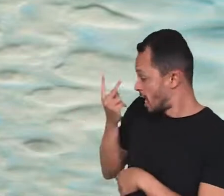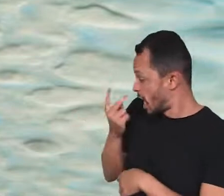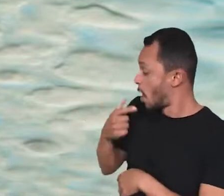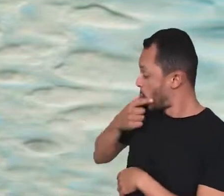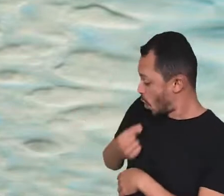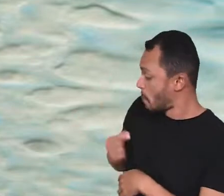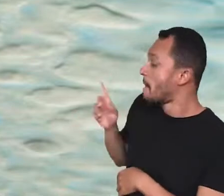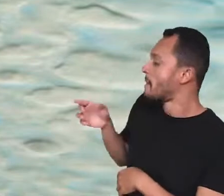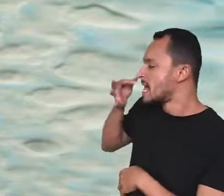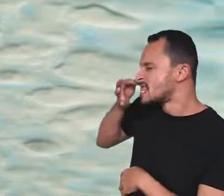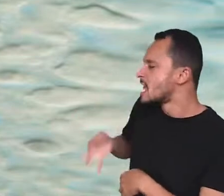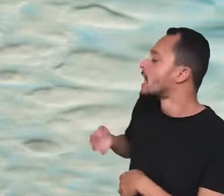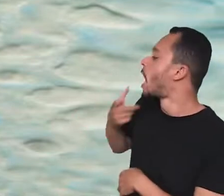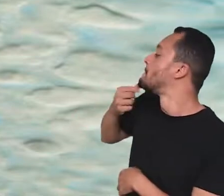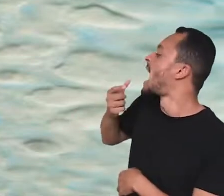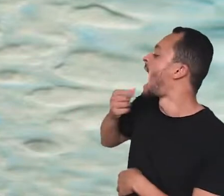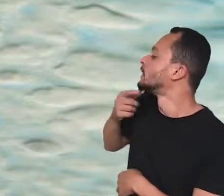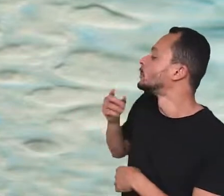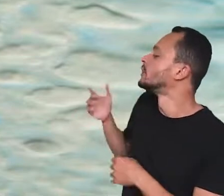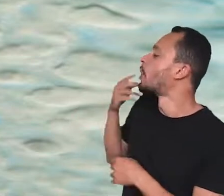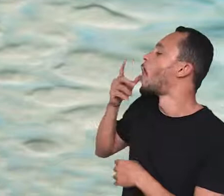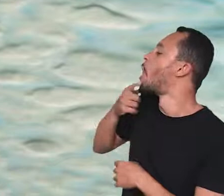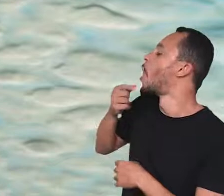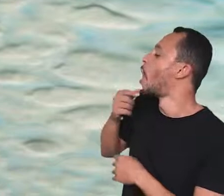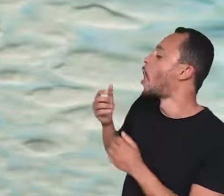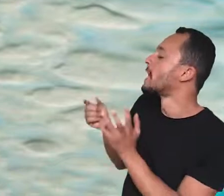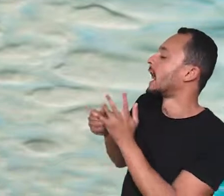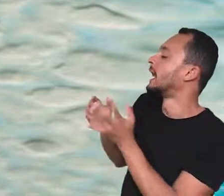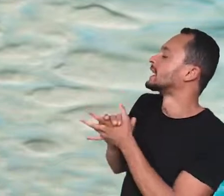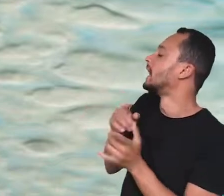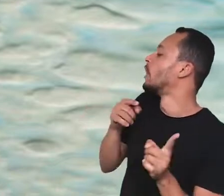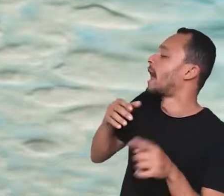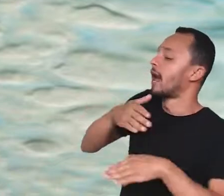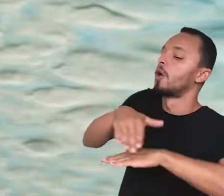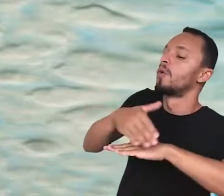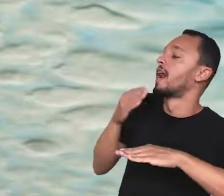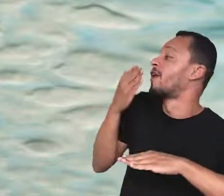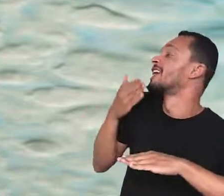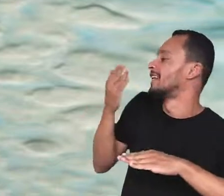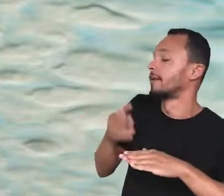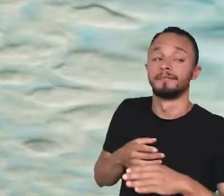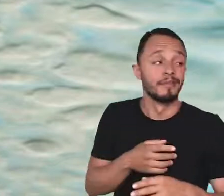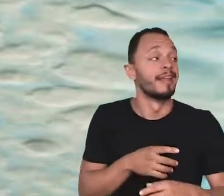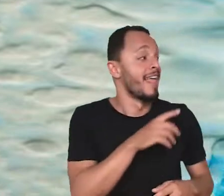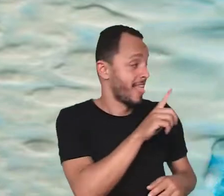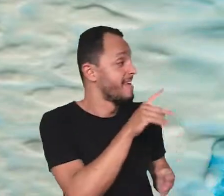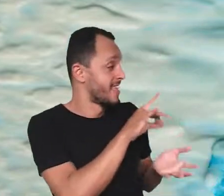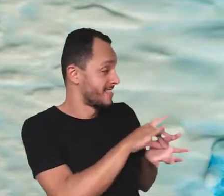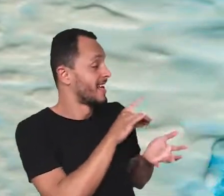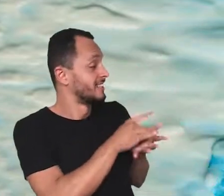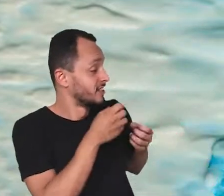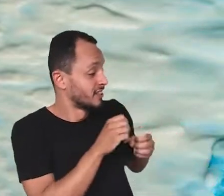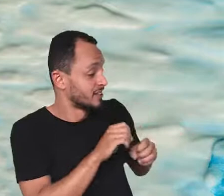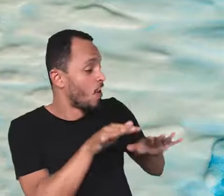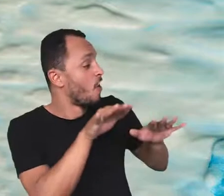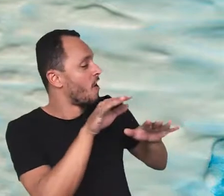no ventilador total. Gente do céu, vocês contaram tudo? A história toda? Ah, a gente lançou a história da traição, do